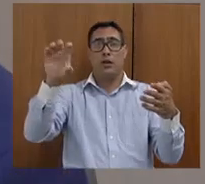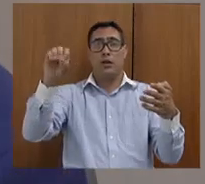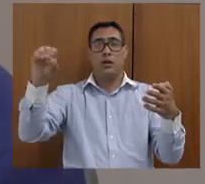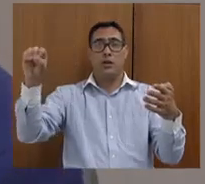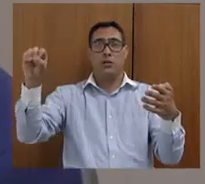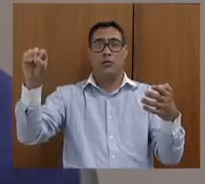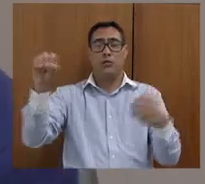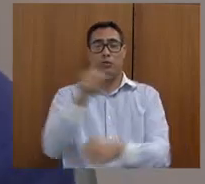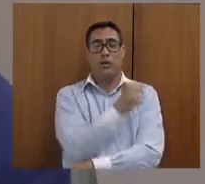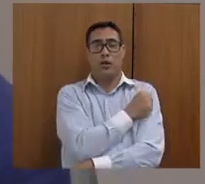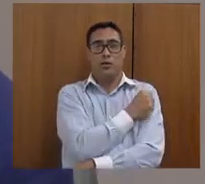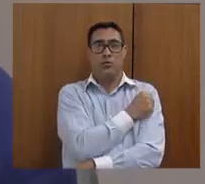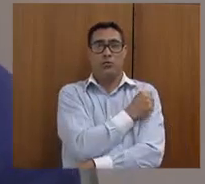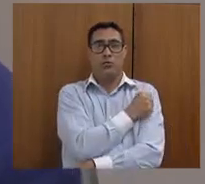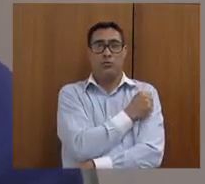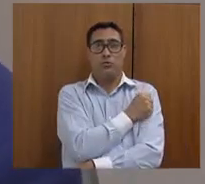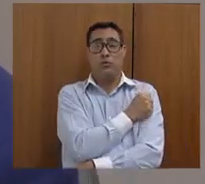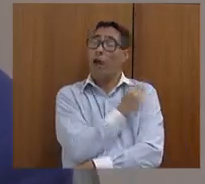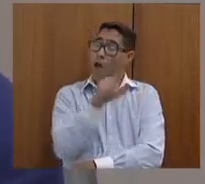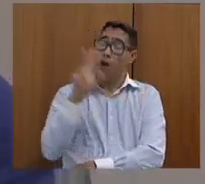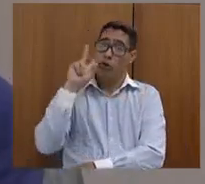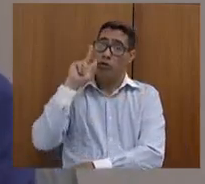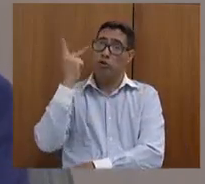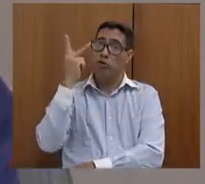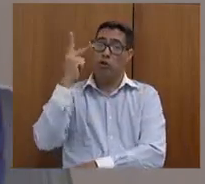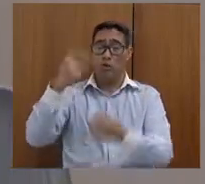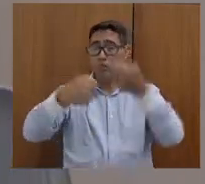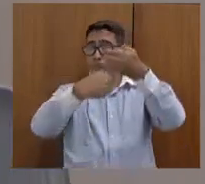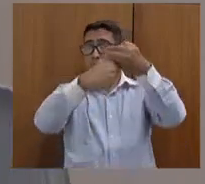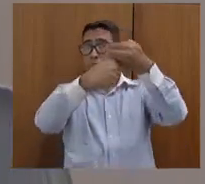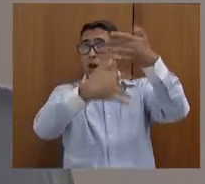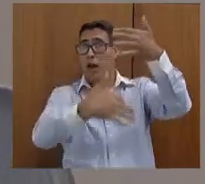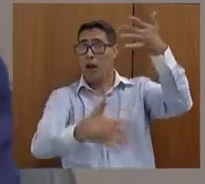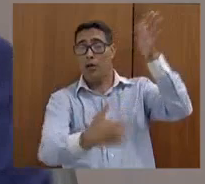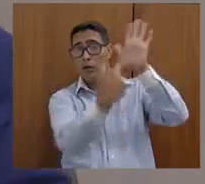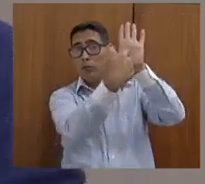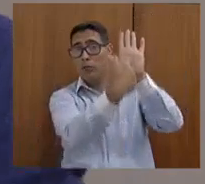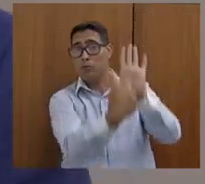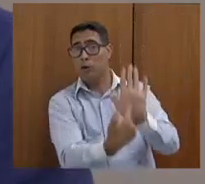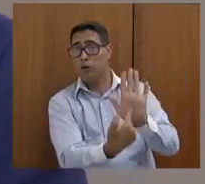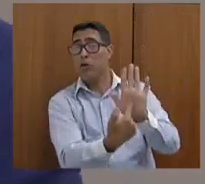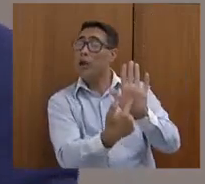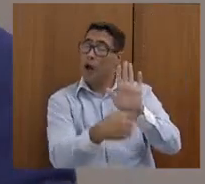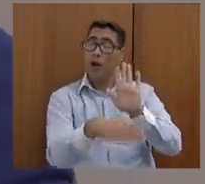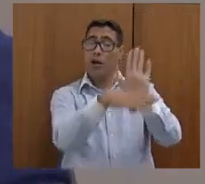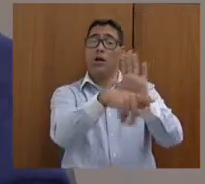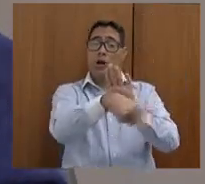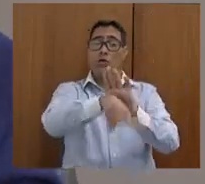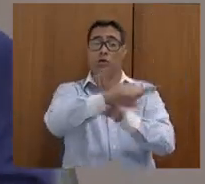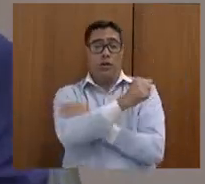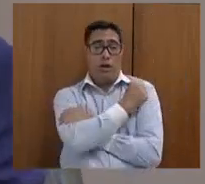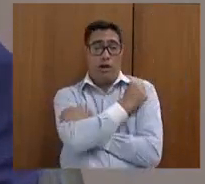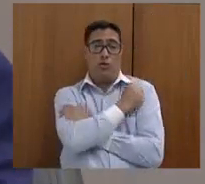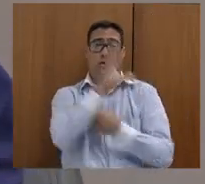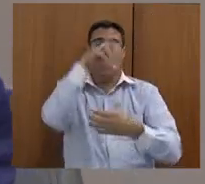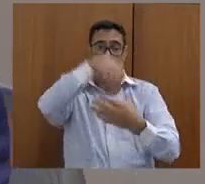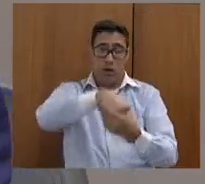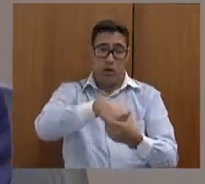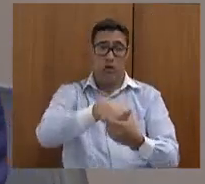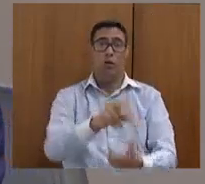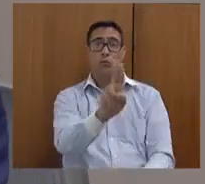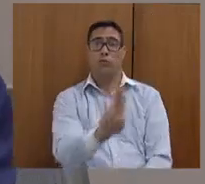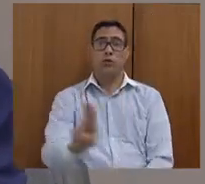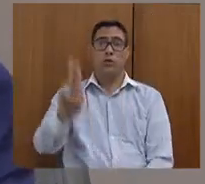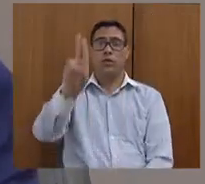Esse foi o histórico nosso que nós estamos investindo no auxílio aos estudantes das Universidades públicas